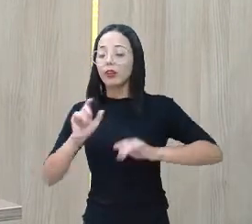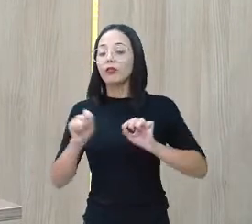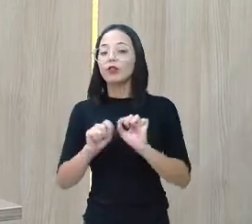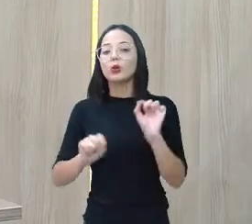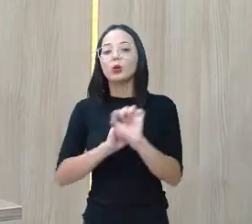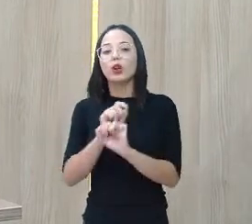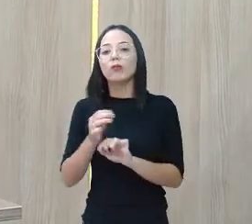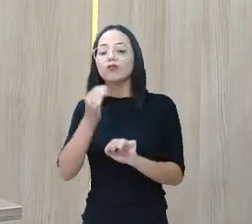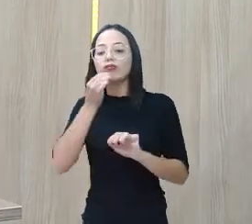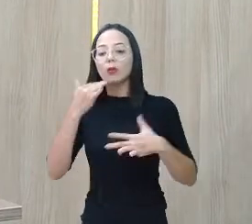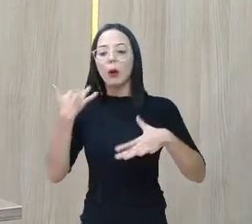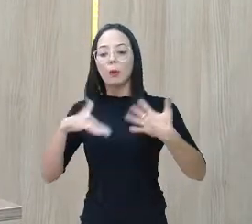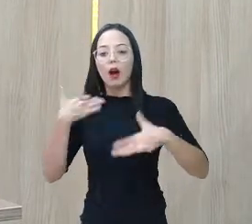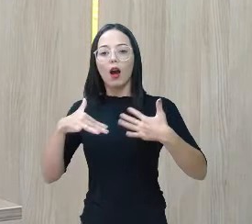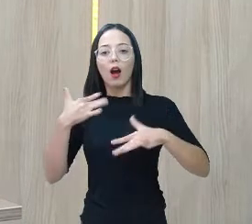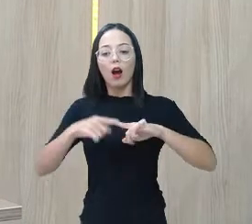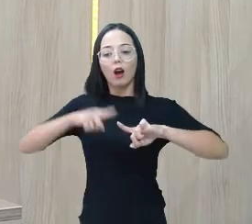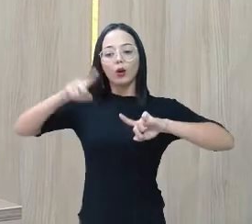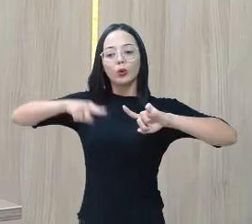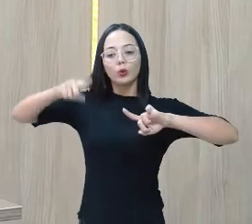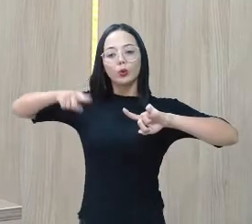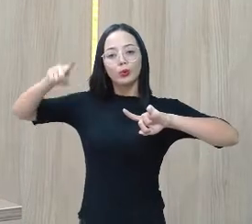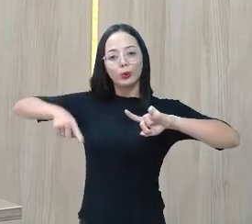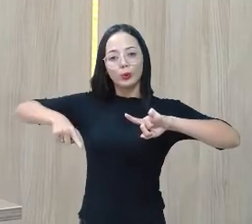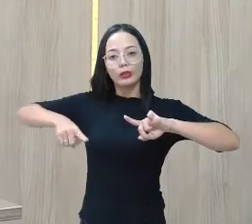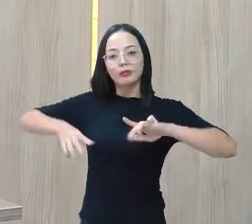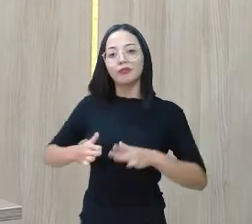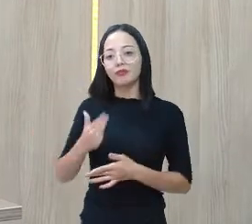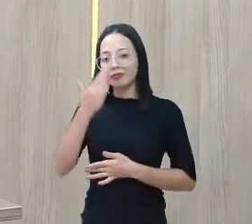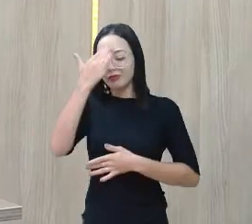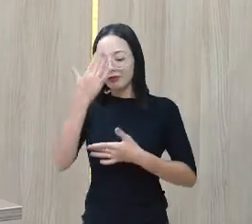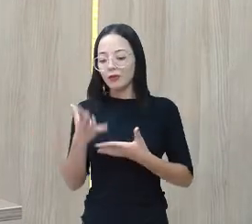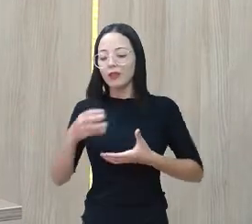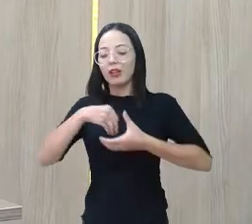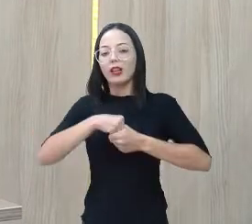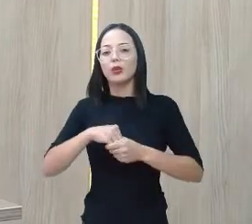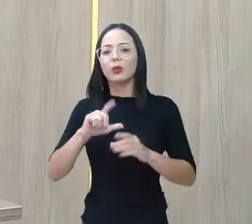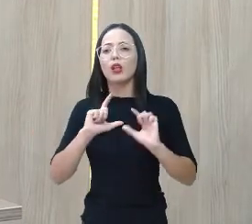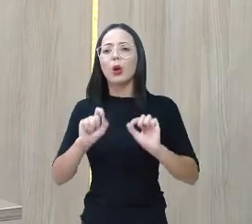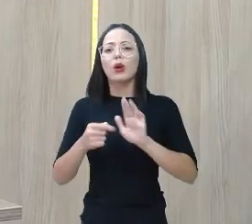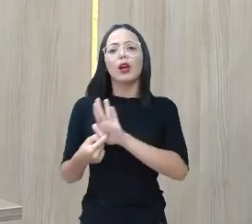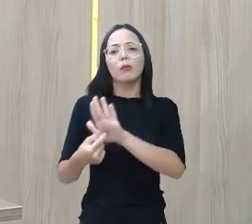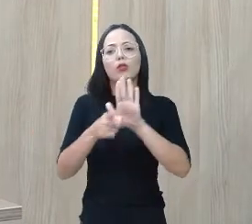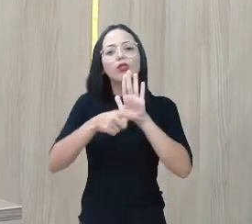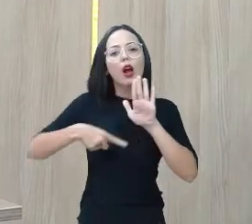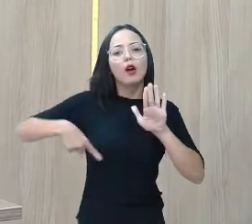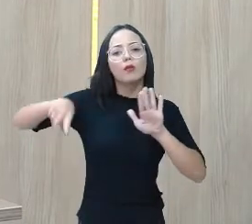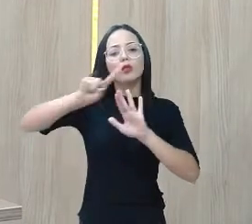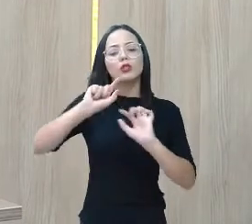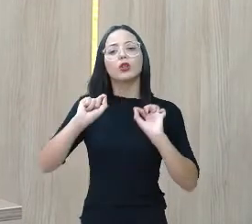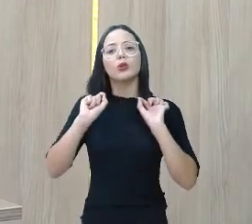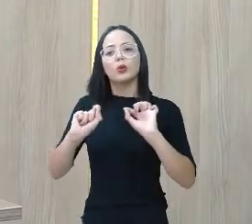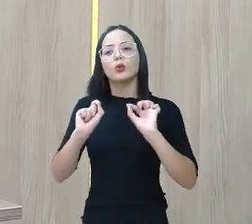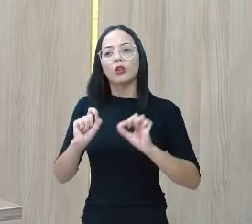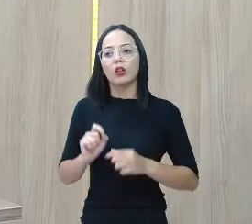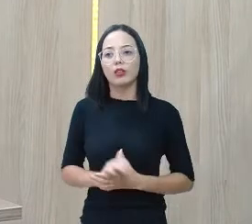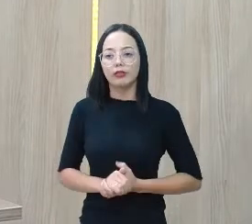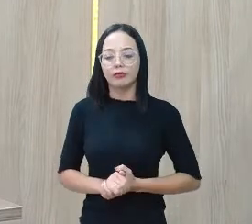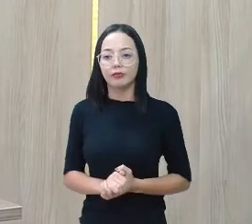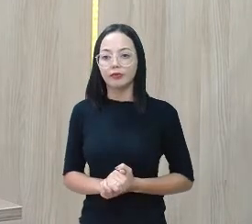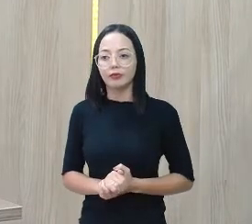fez vibrar essa membrana. E nessa membrana, o que é que eu tenho aqui mostrar a vocês? Que